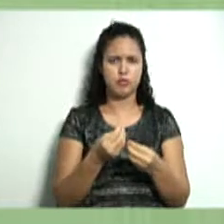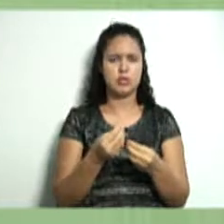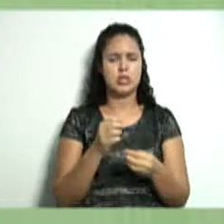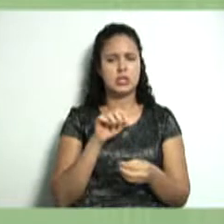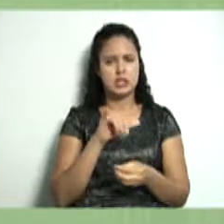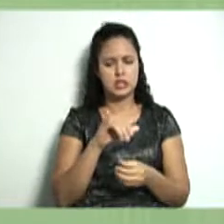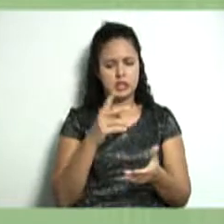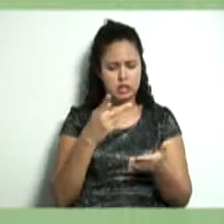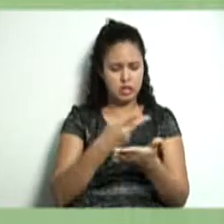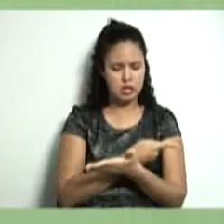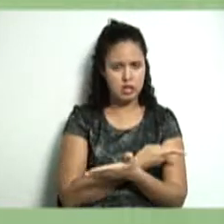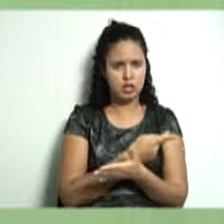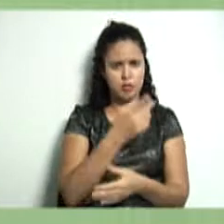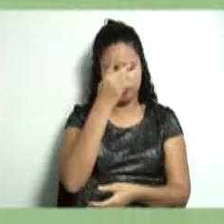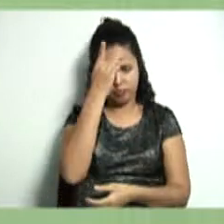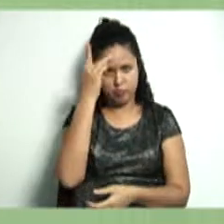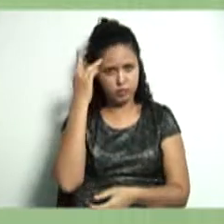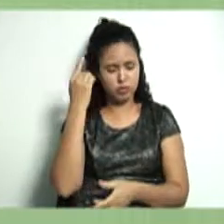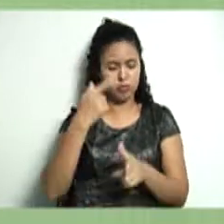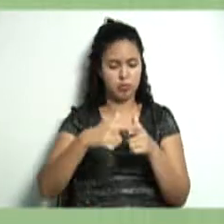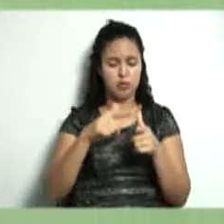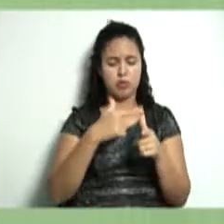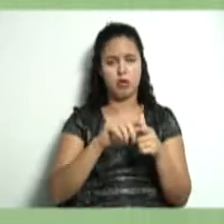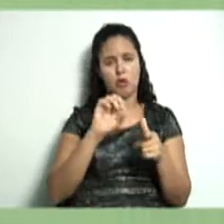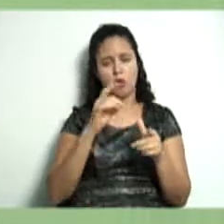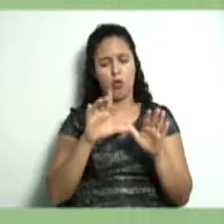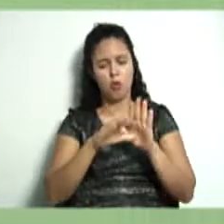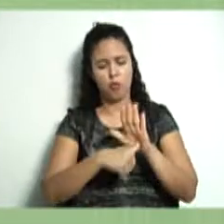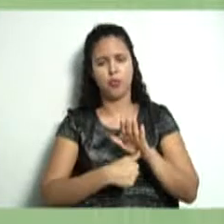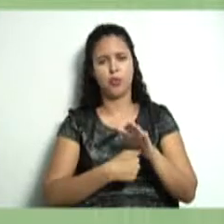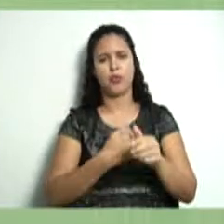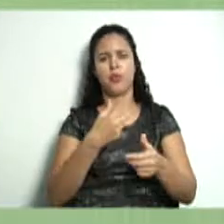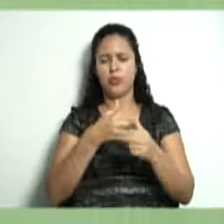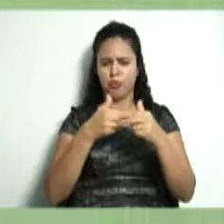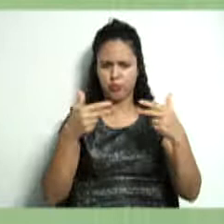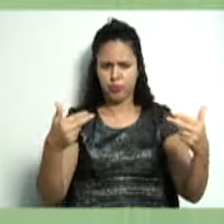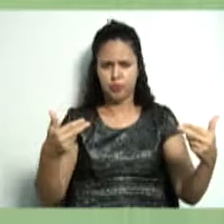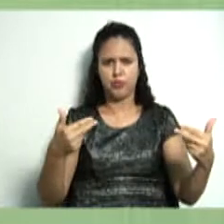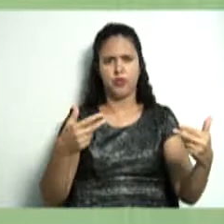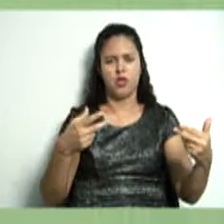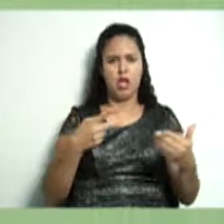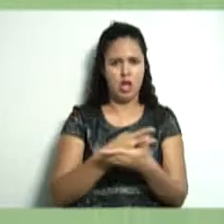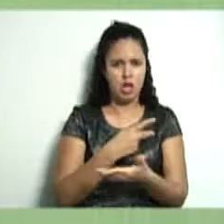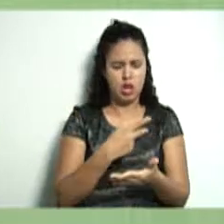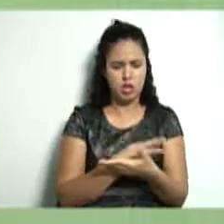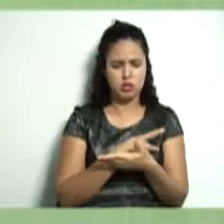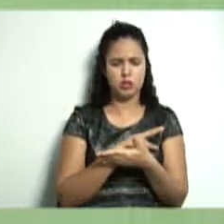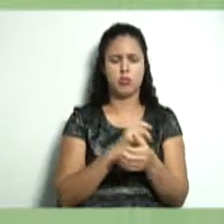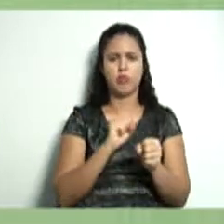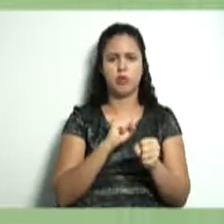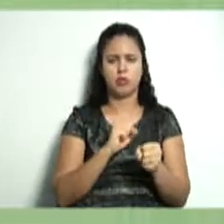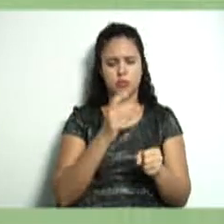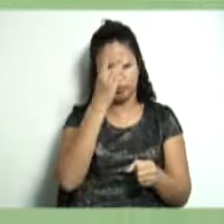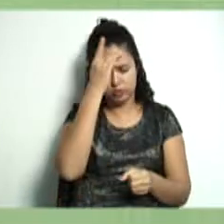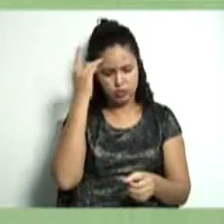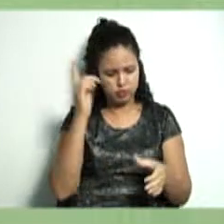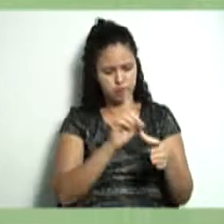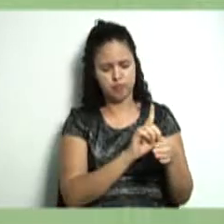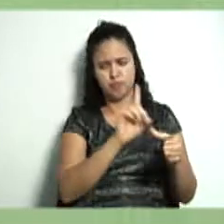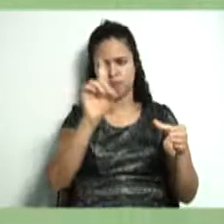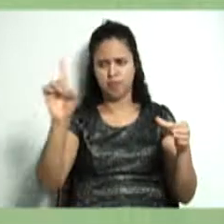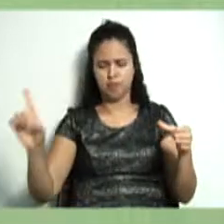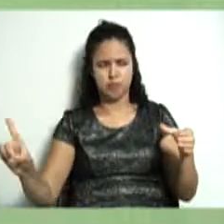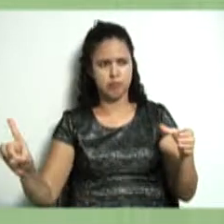de infração legal ou por fato especial previsto no Estatuto, diante do termo firmado